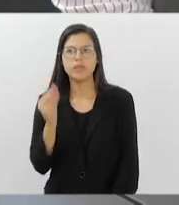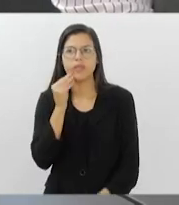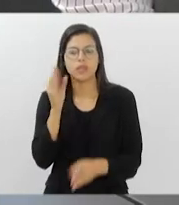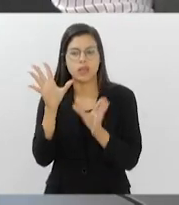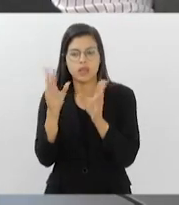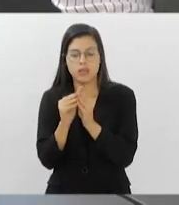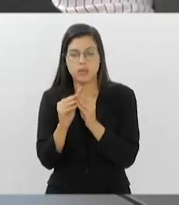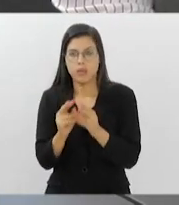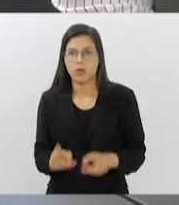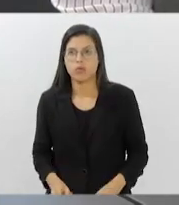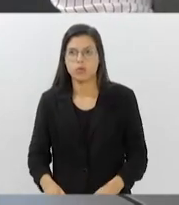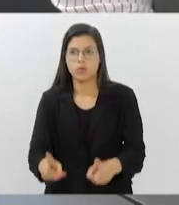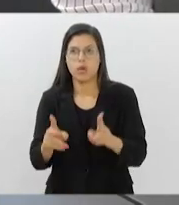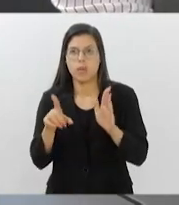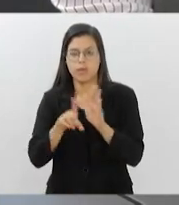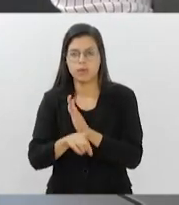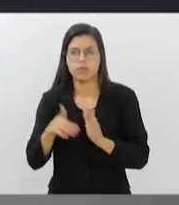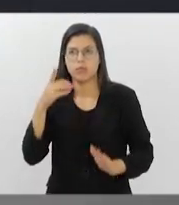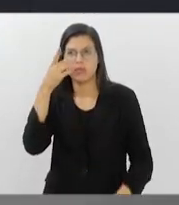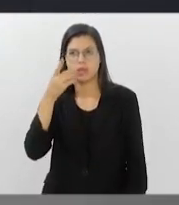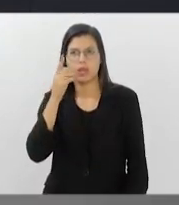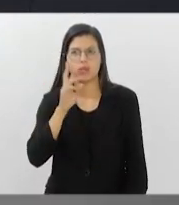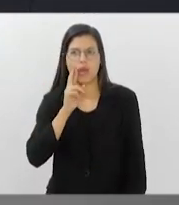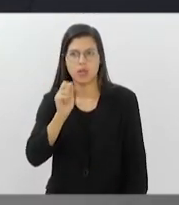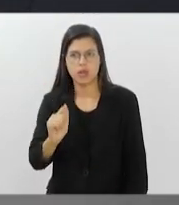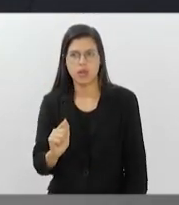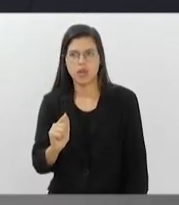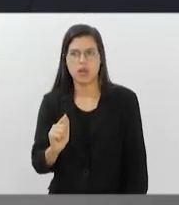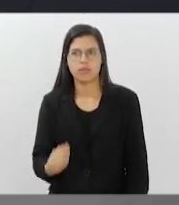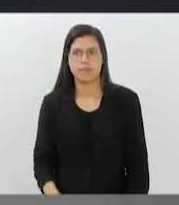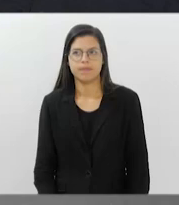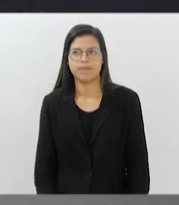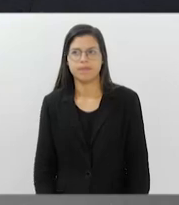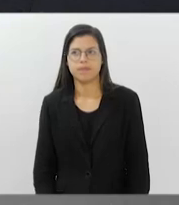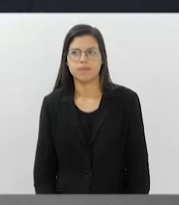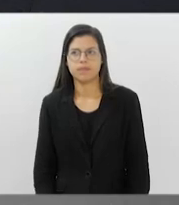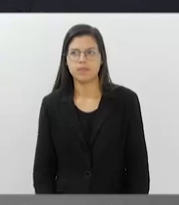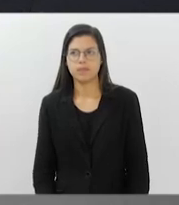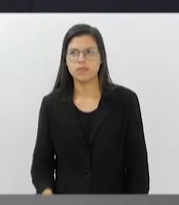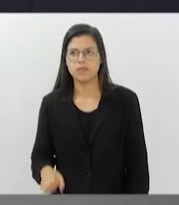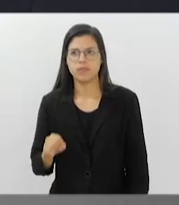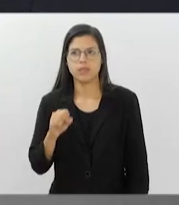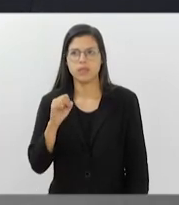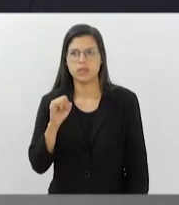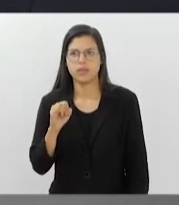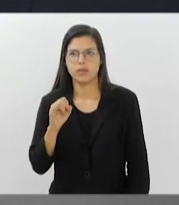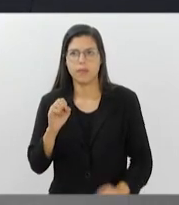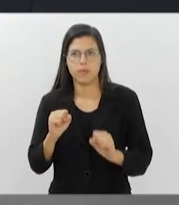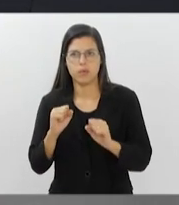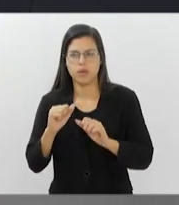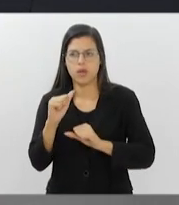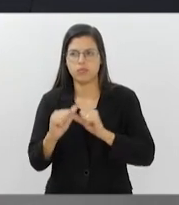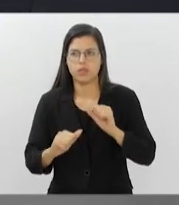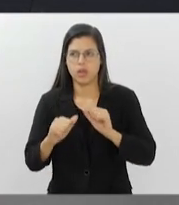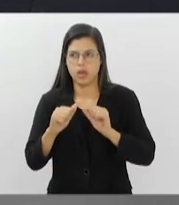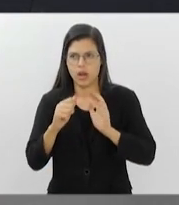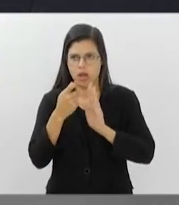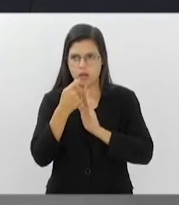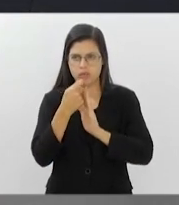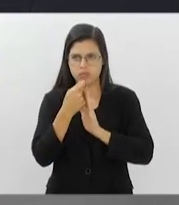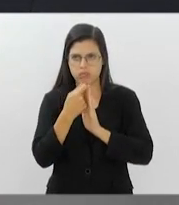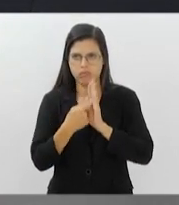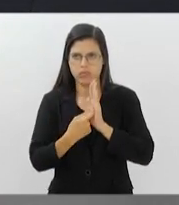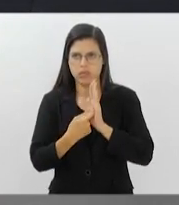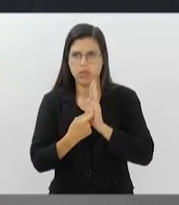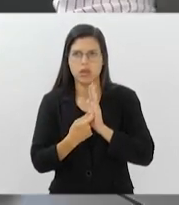avançar. Eu pergunto ao deputado Amorim se ele poderia incluir emenda alterando a emenda. Altero o